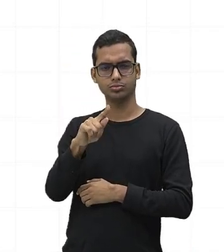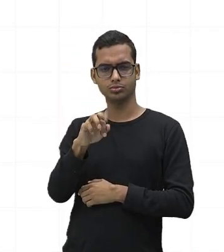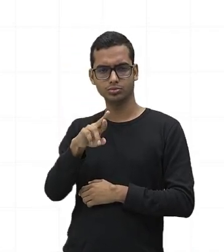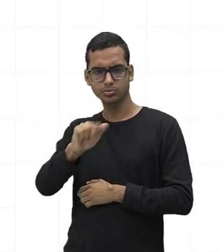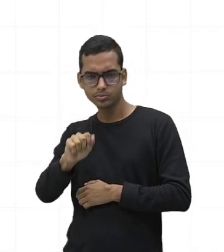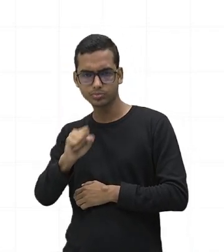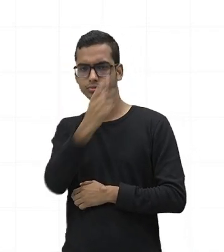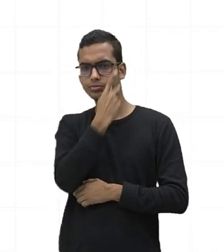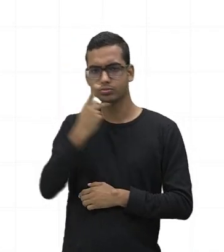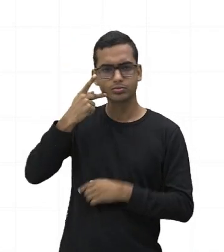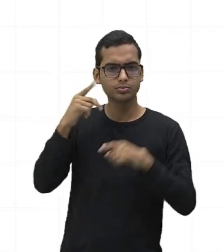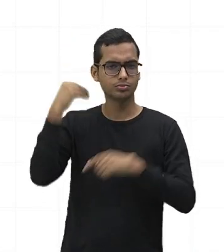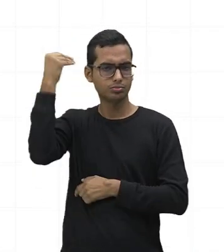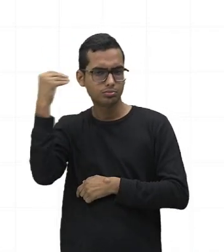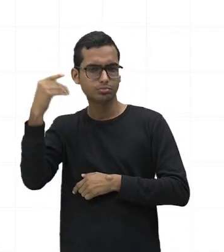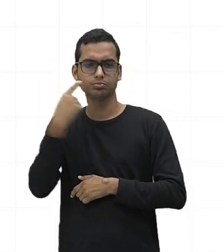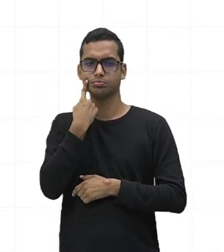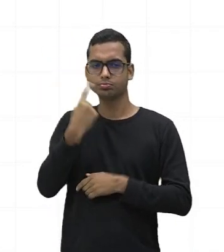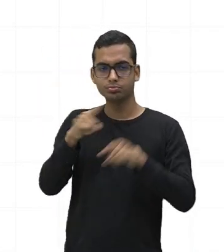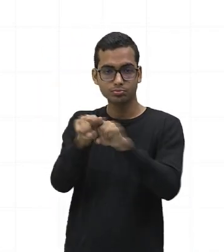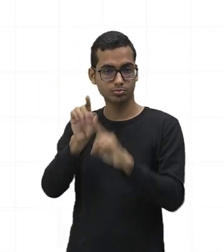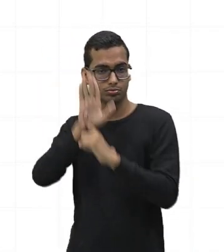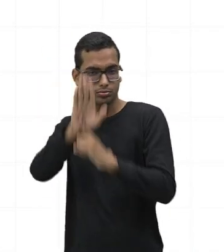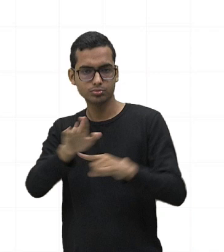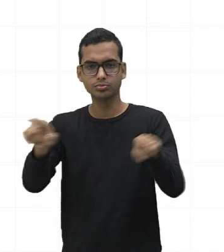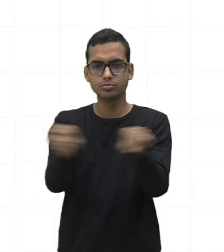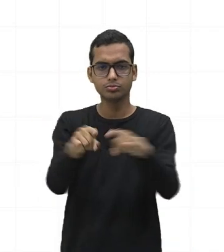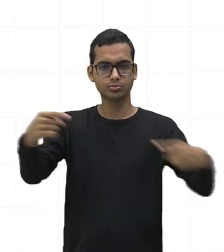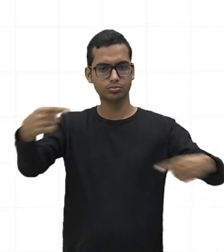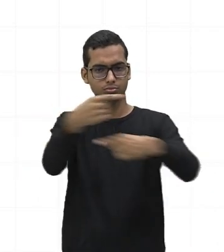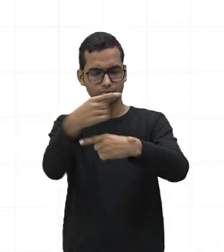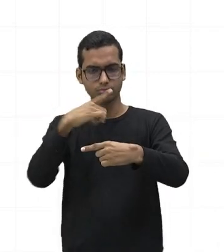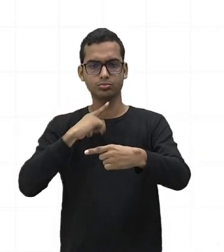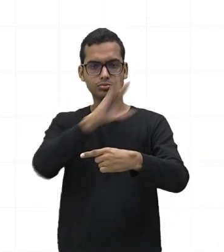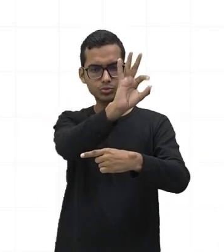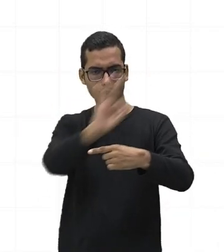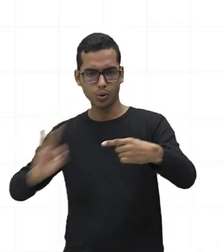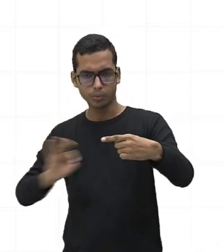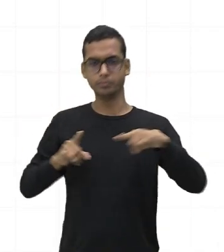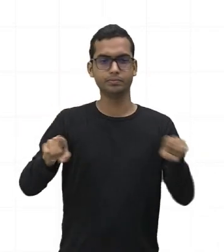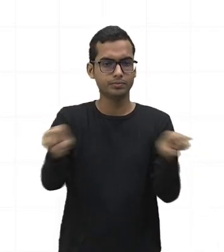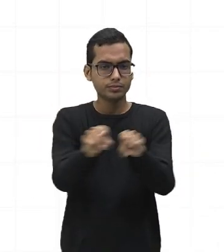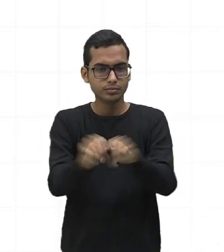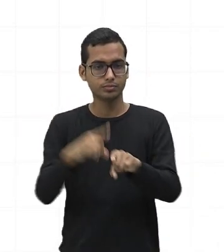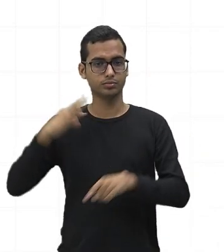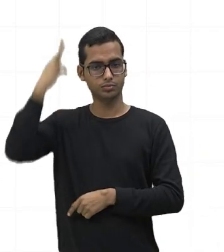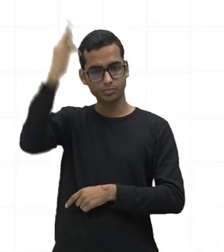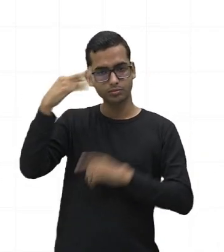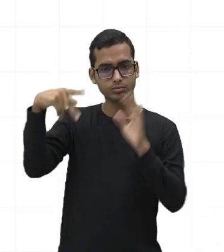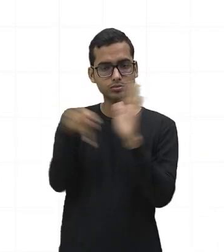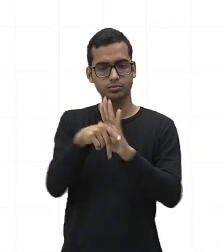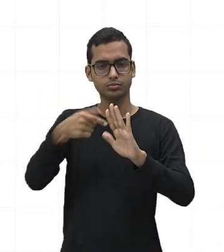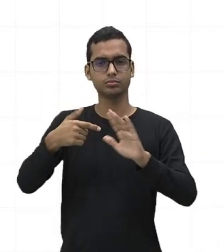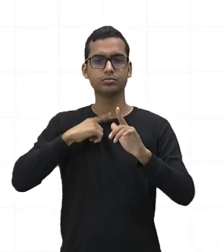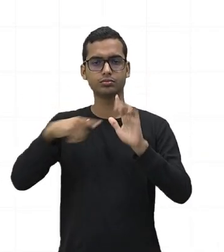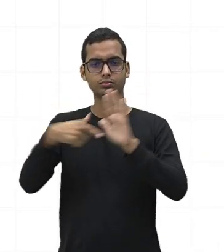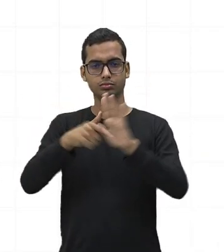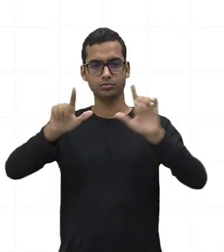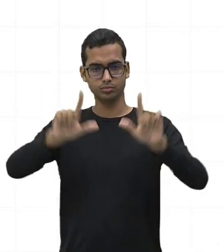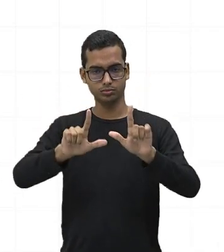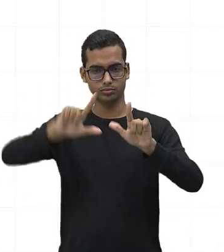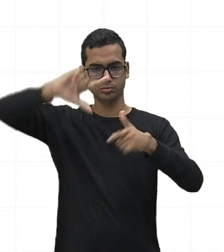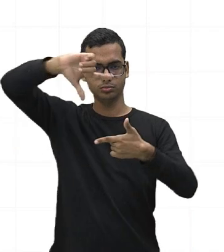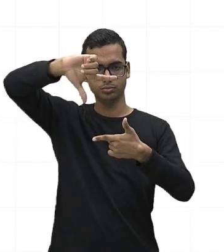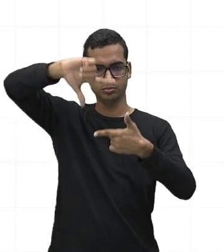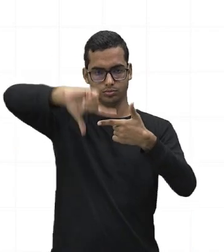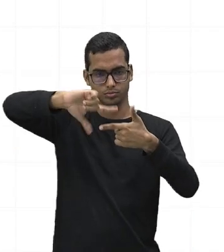e demonstração, retas paralelas cortadas por transversais, teorema de proporcionalidade e de